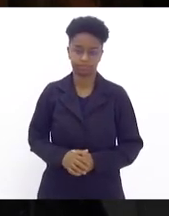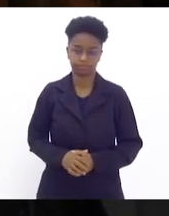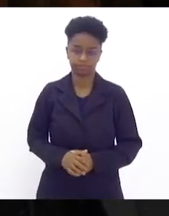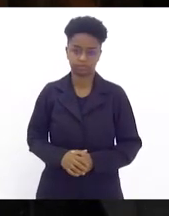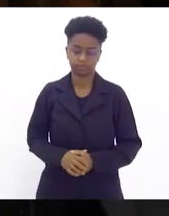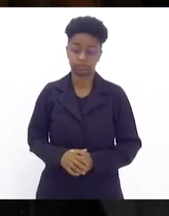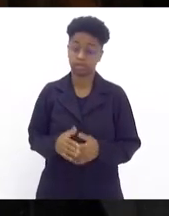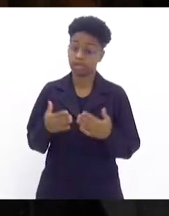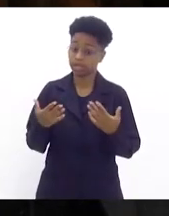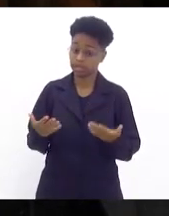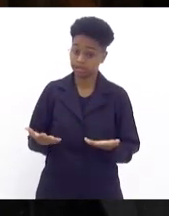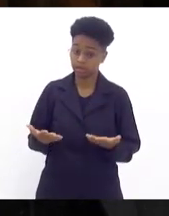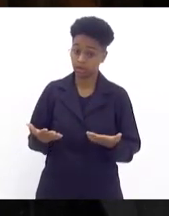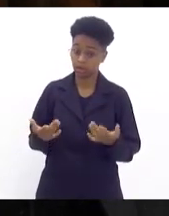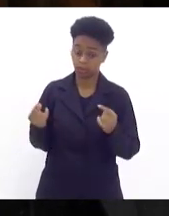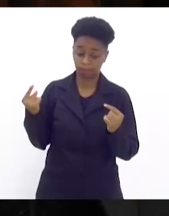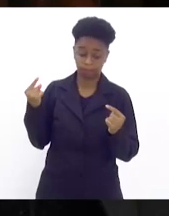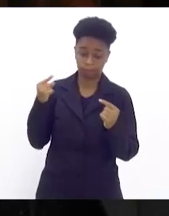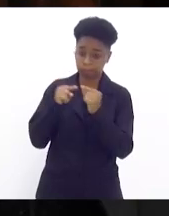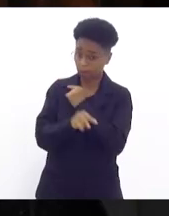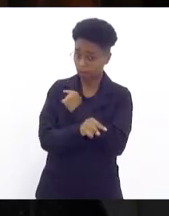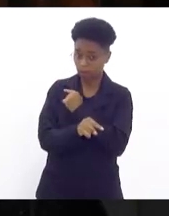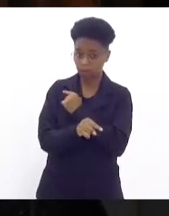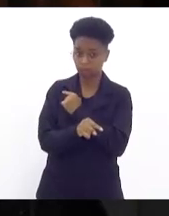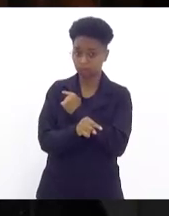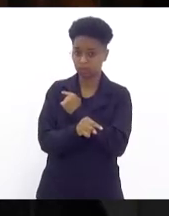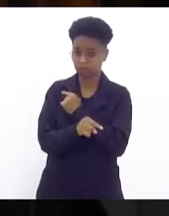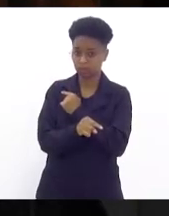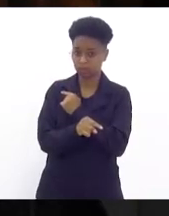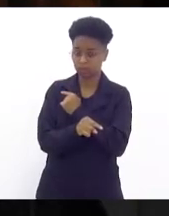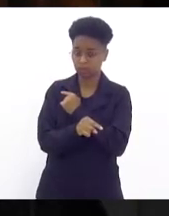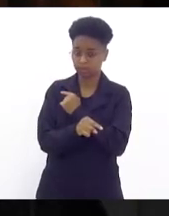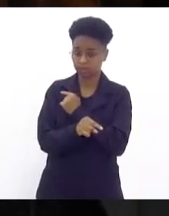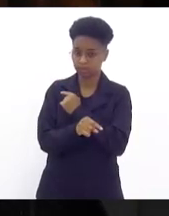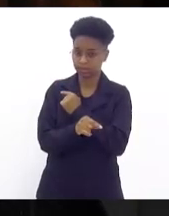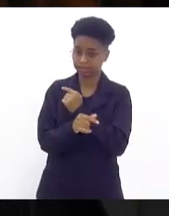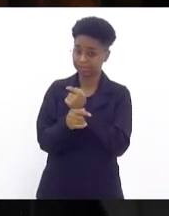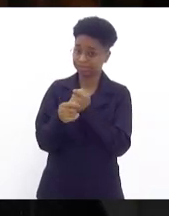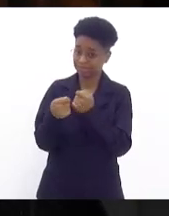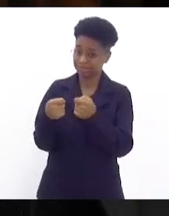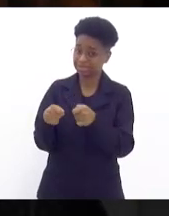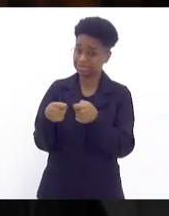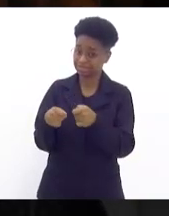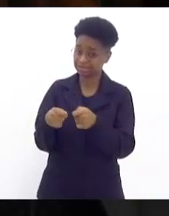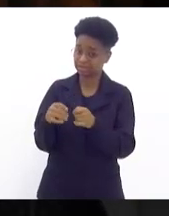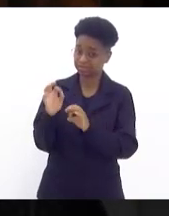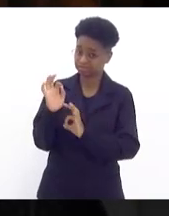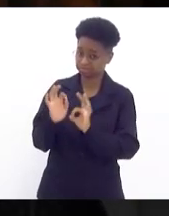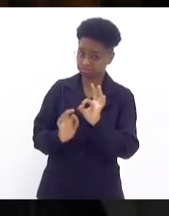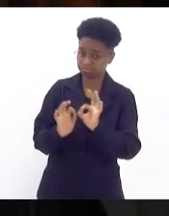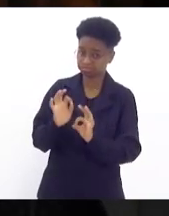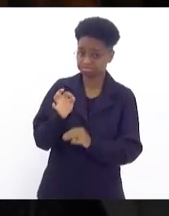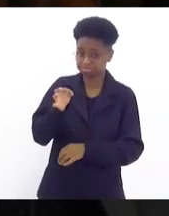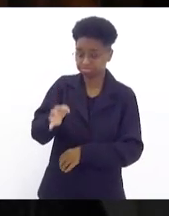Então esta contradição é que precisa ser bem gerenciada